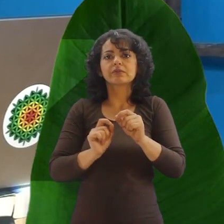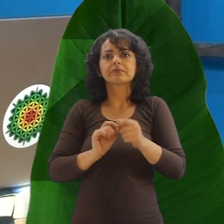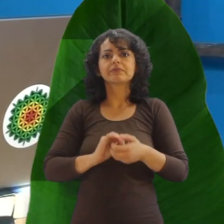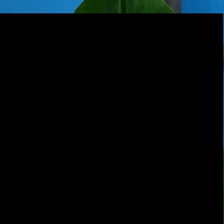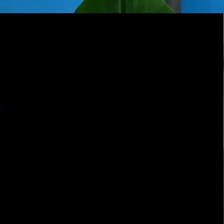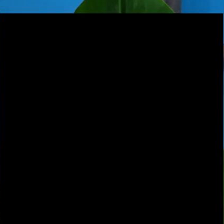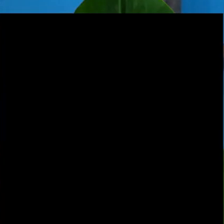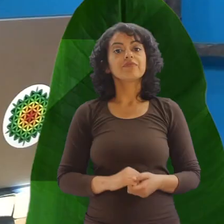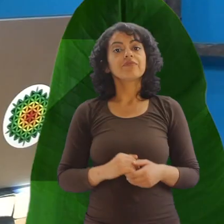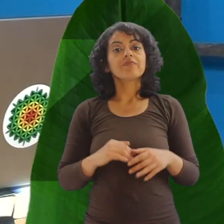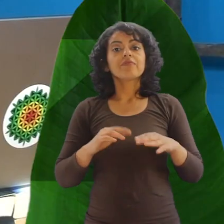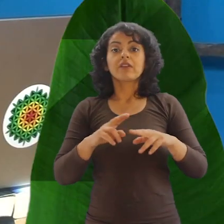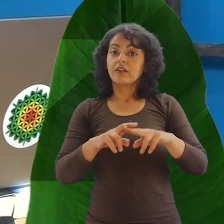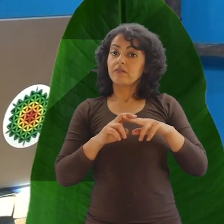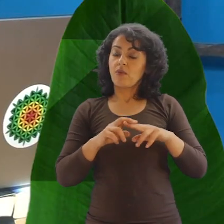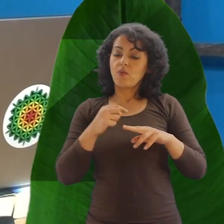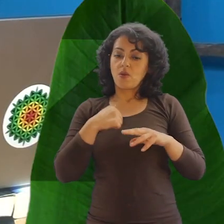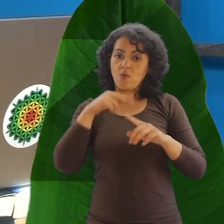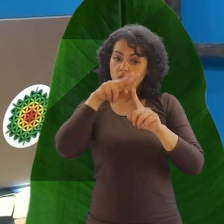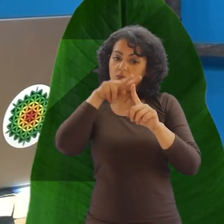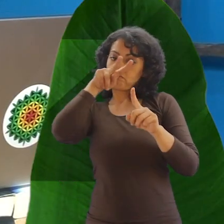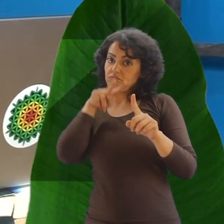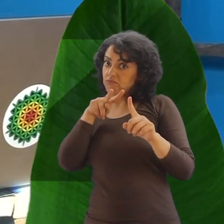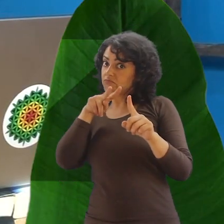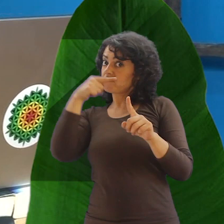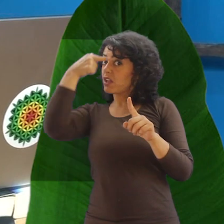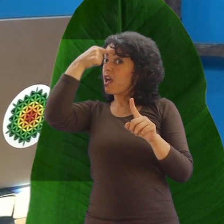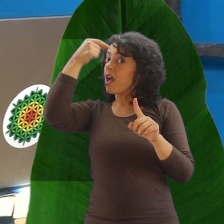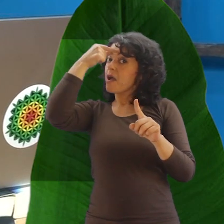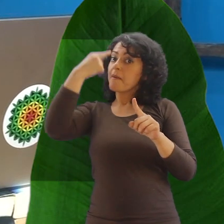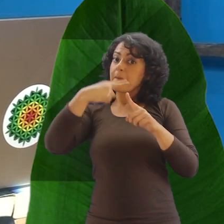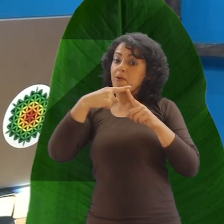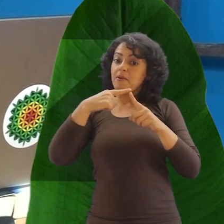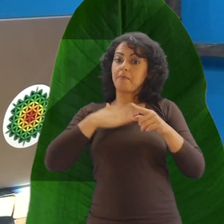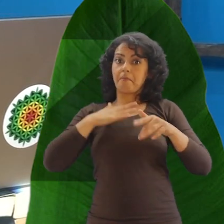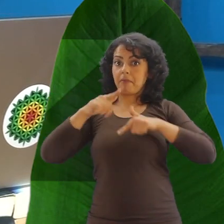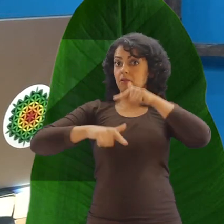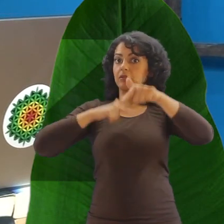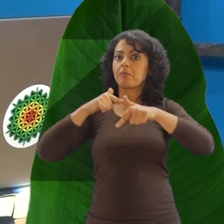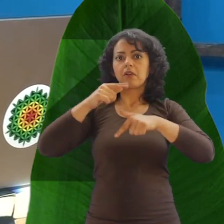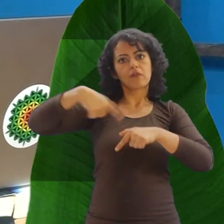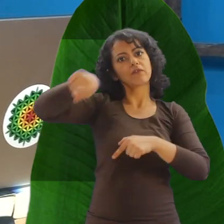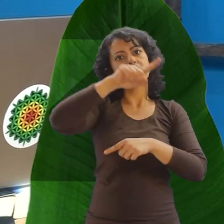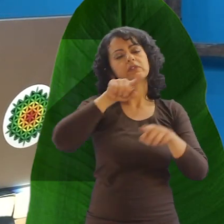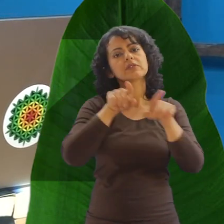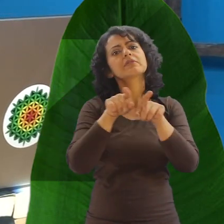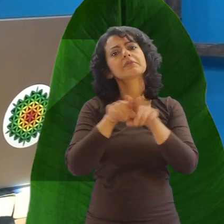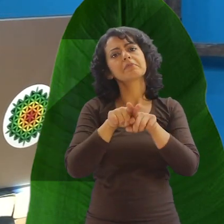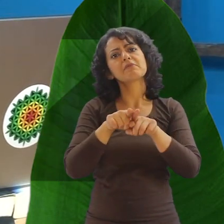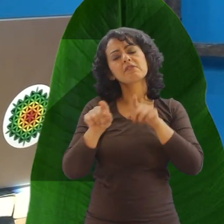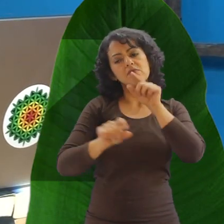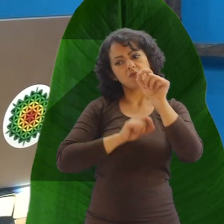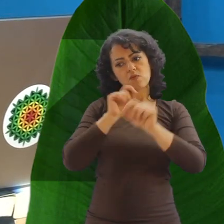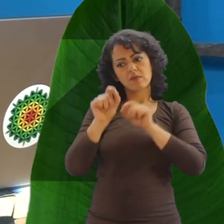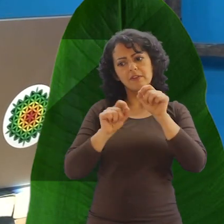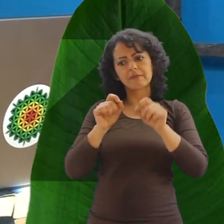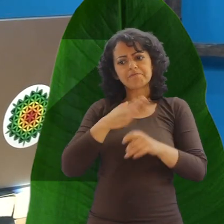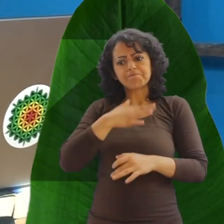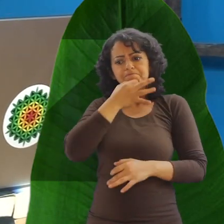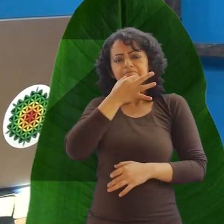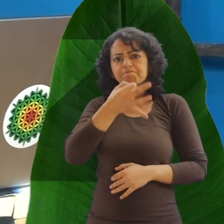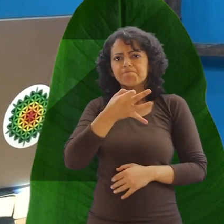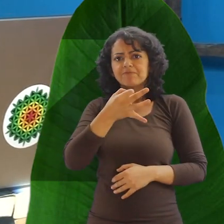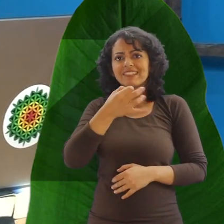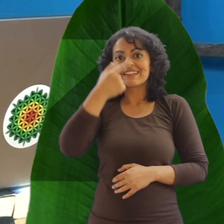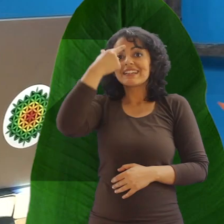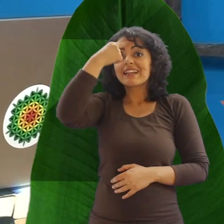conseguir, a partir da academia, eu vou falar da academia porque é o lugar onde eu ajo, né, e vocês também, a partir da academia